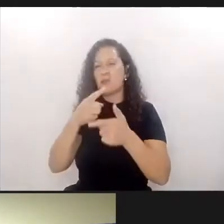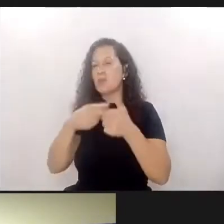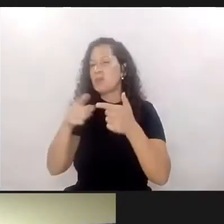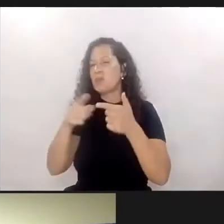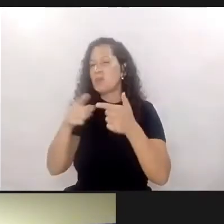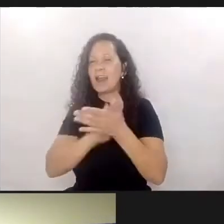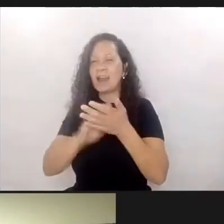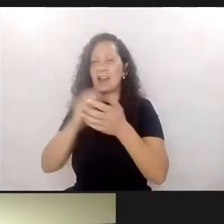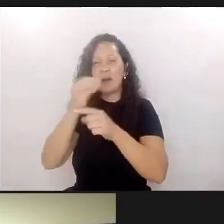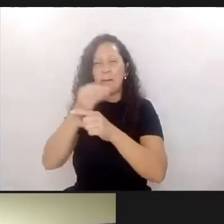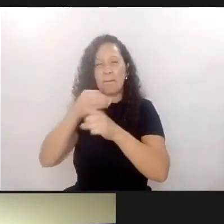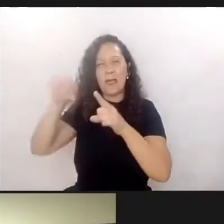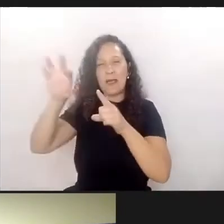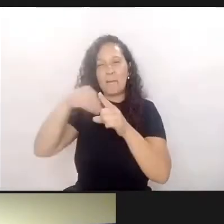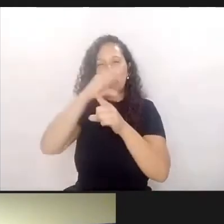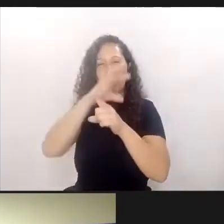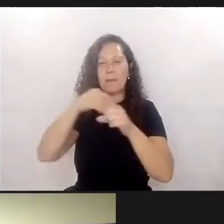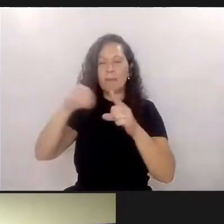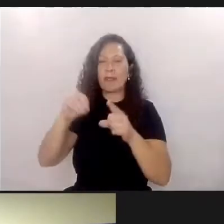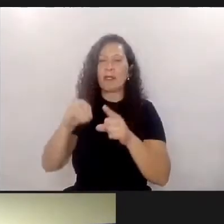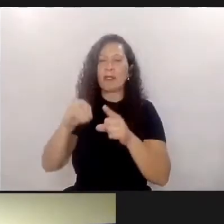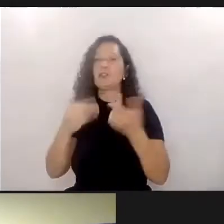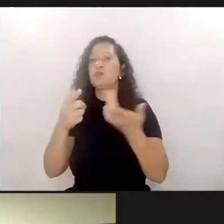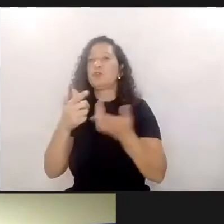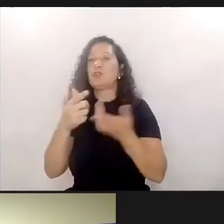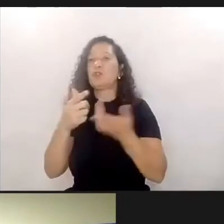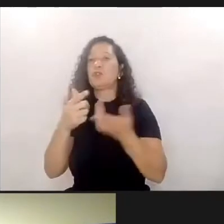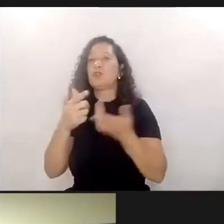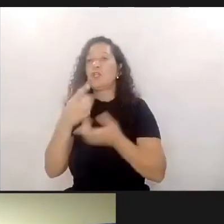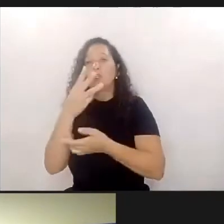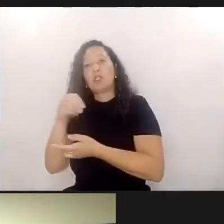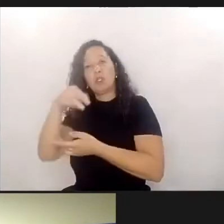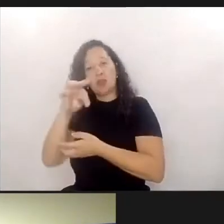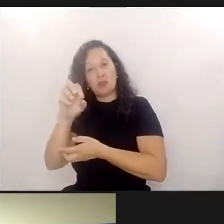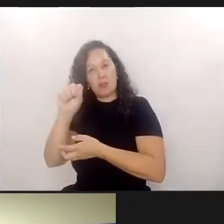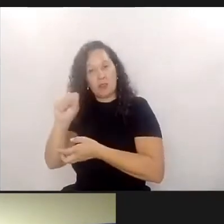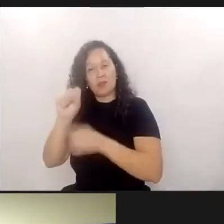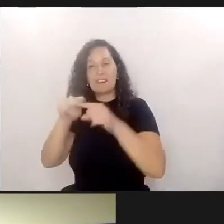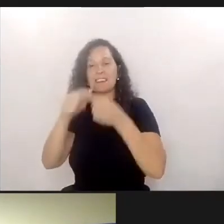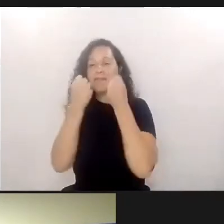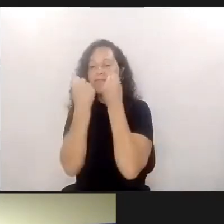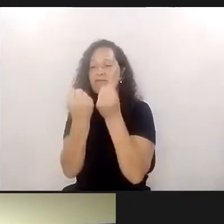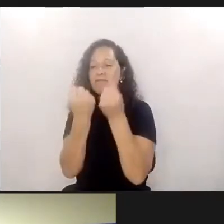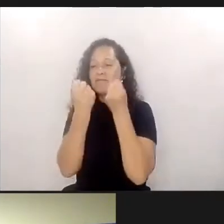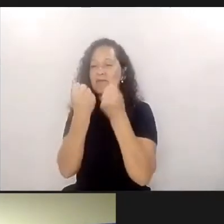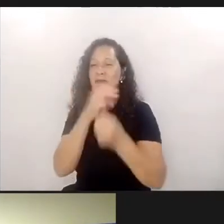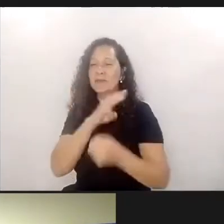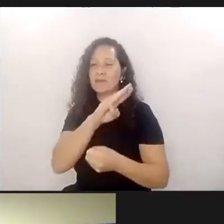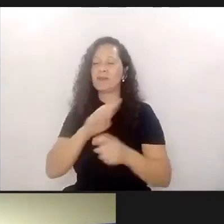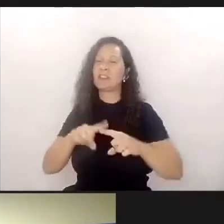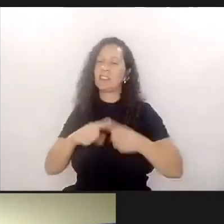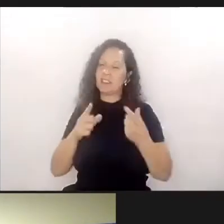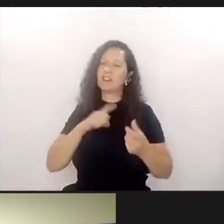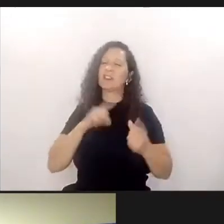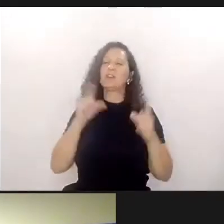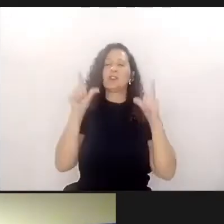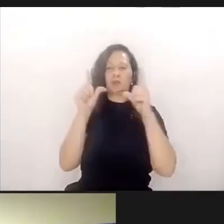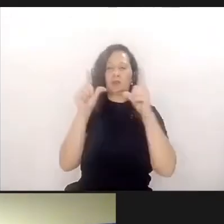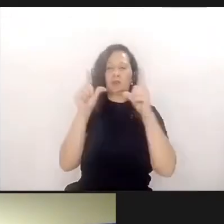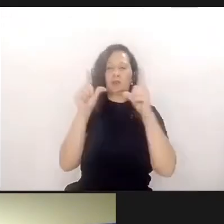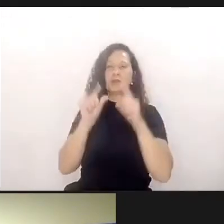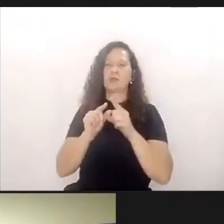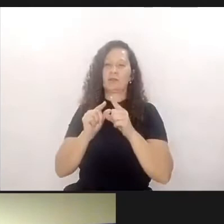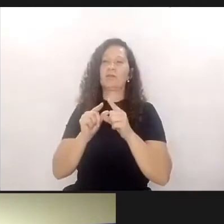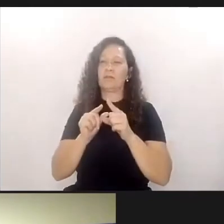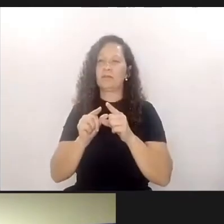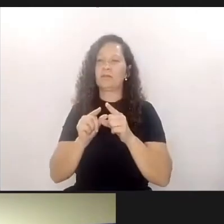3 por 3 porque pesa 7 gigas, mas eu tenho versões menores que dá para imprimir por um e-mail,